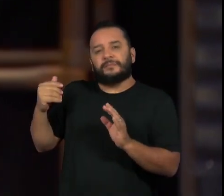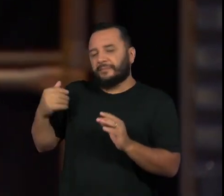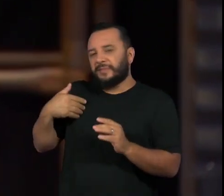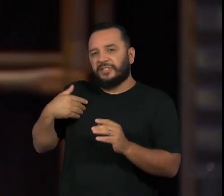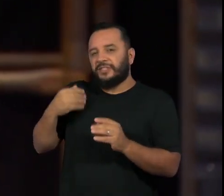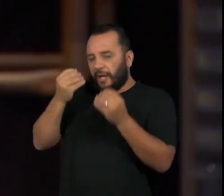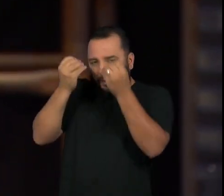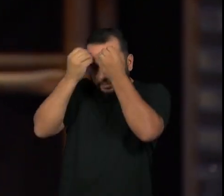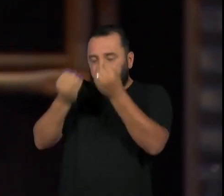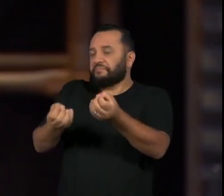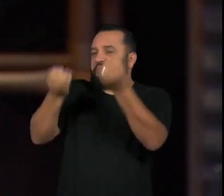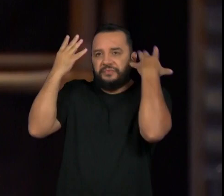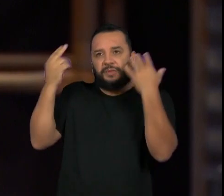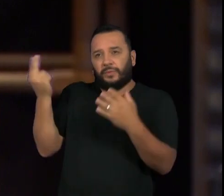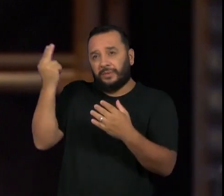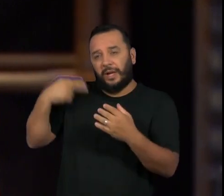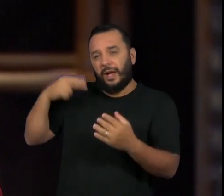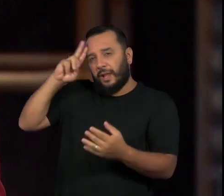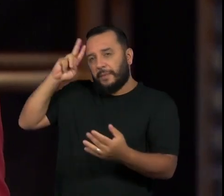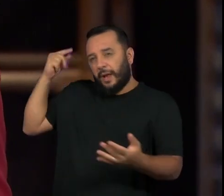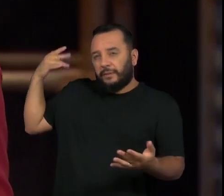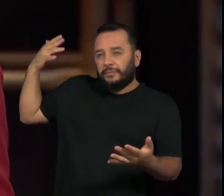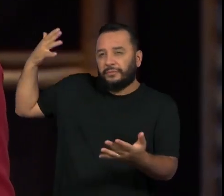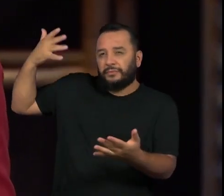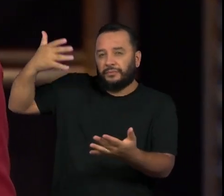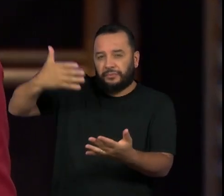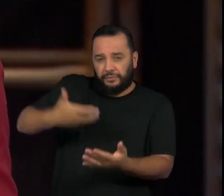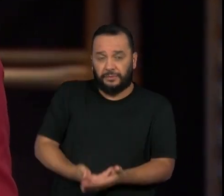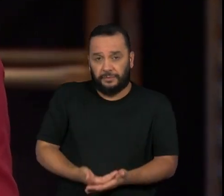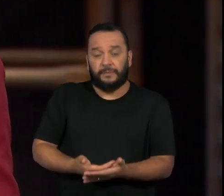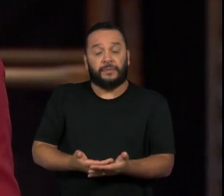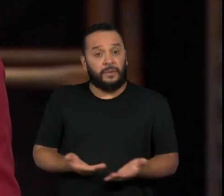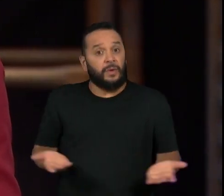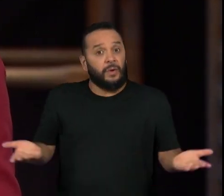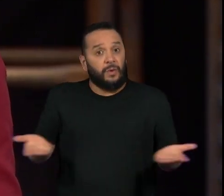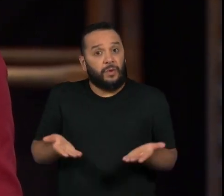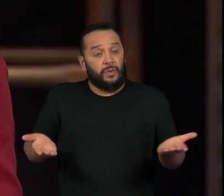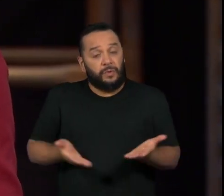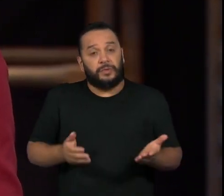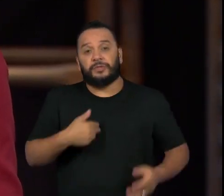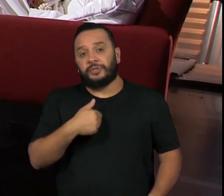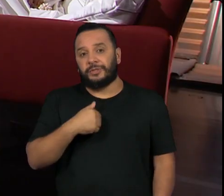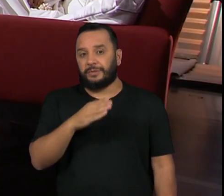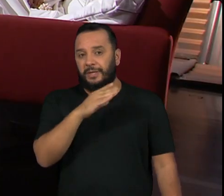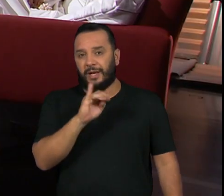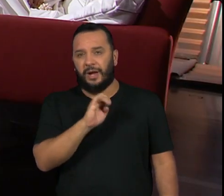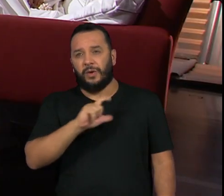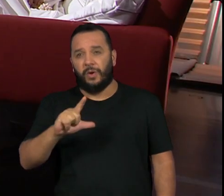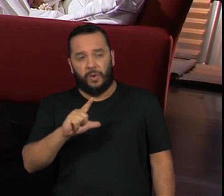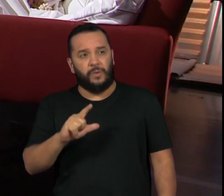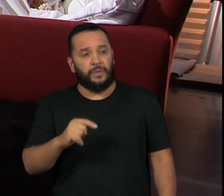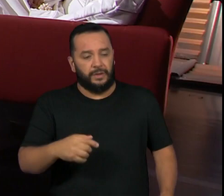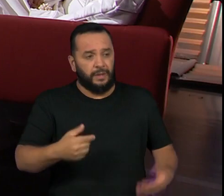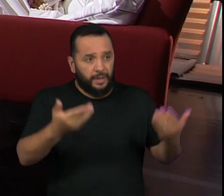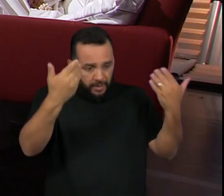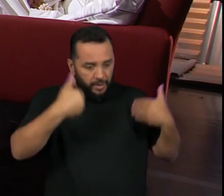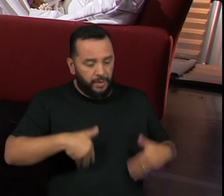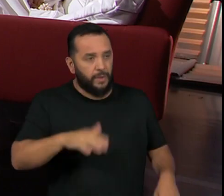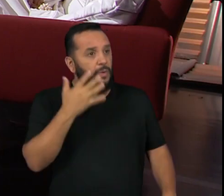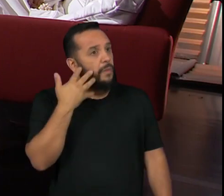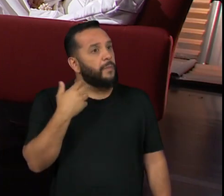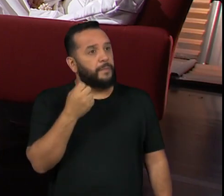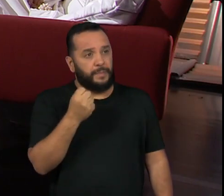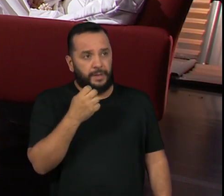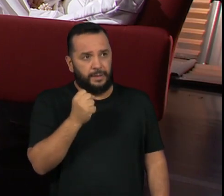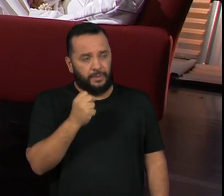estilista talentosa, ativista relevante, deve poder me ajudar. Carol, como que eu, branco,